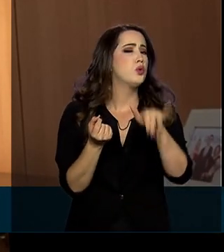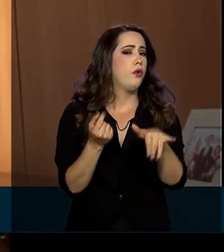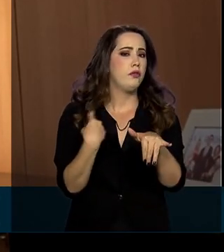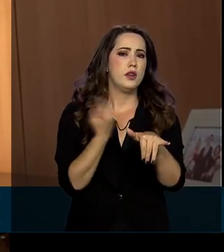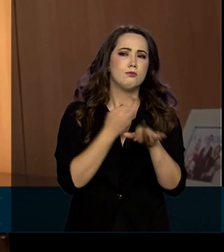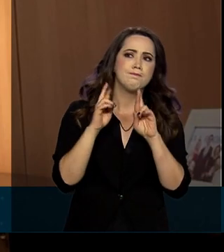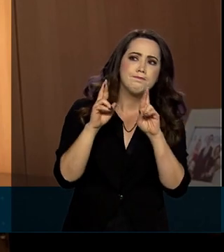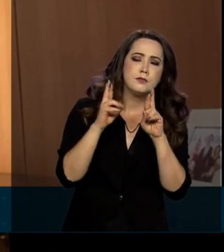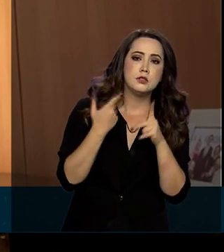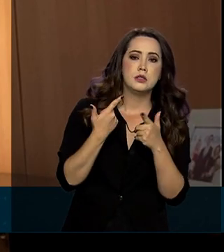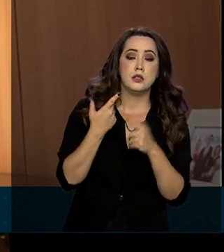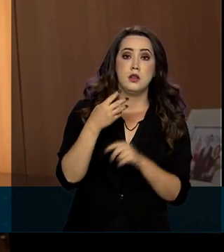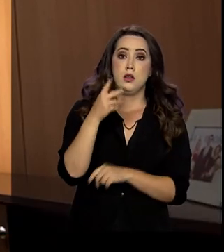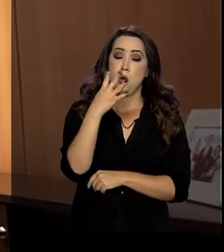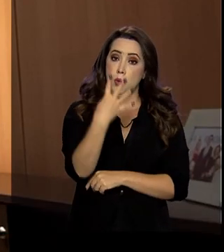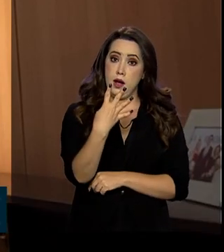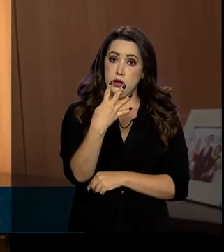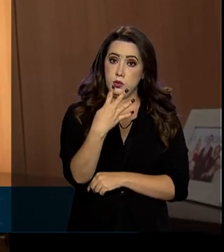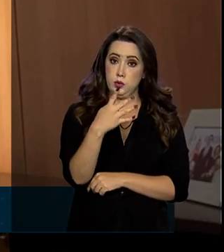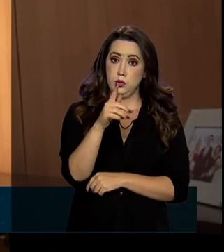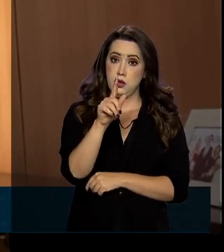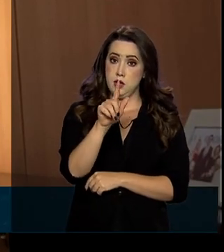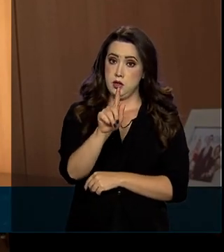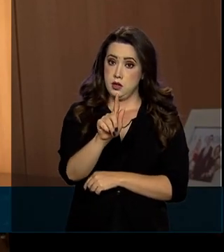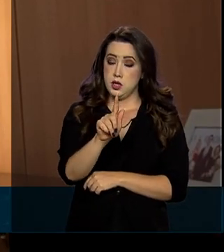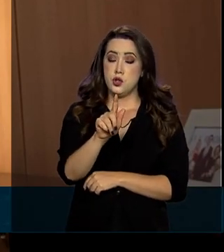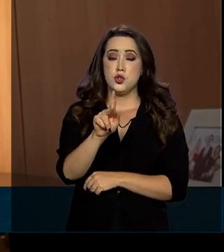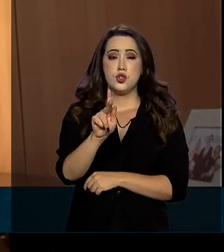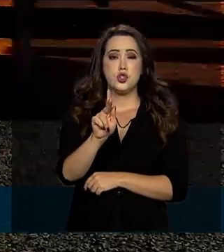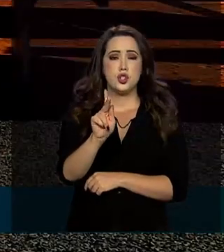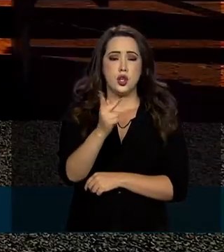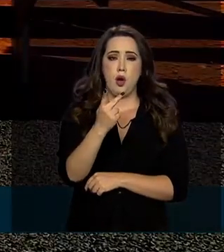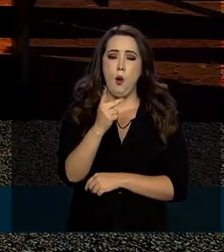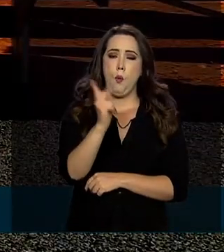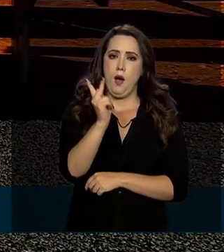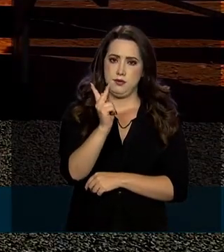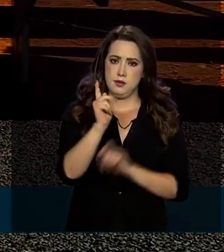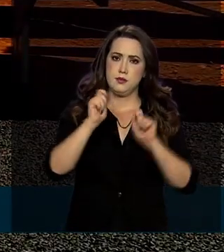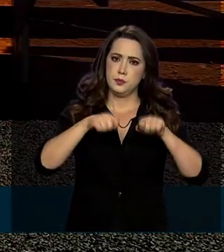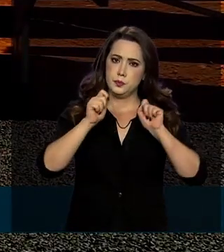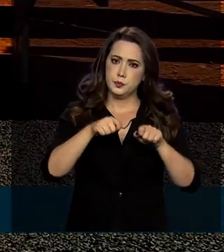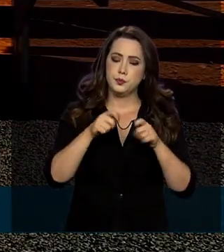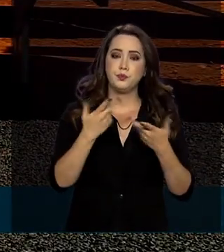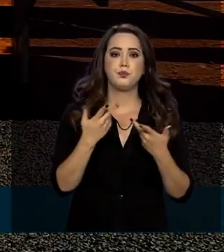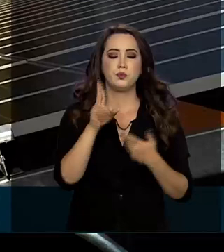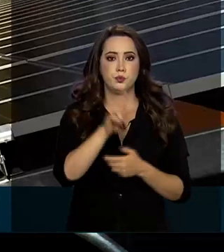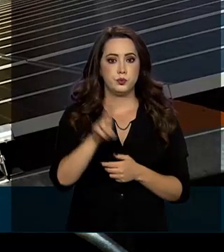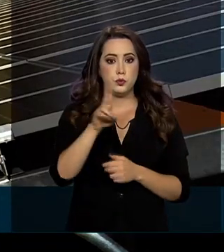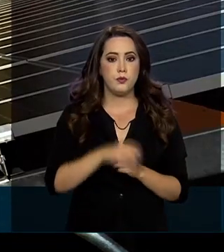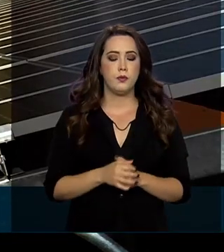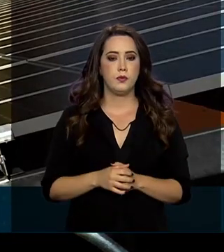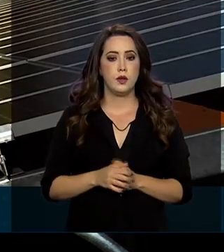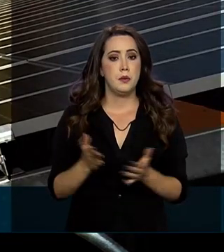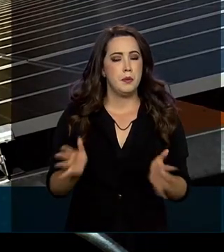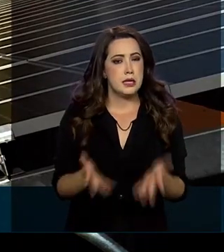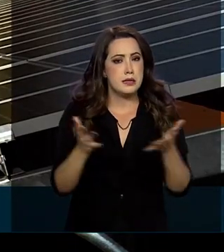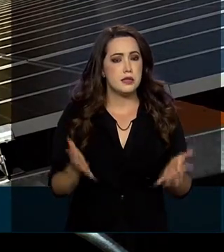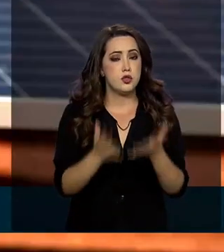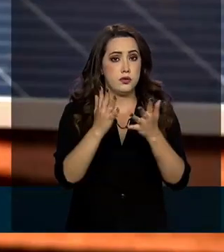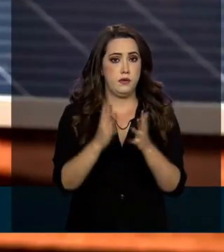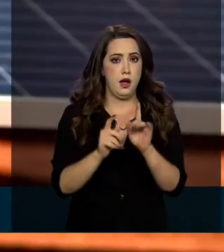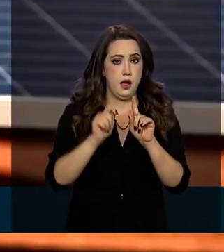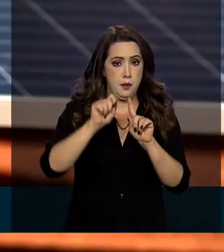de 4 gigawatts de capacidade instalada de geração. Para incentivar a energia limpa, desde 1º de